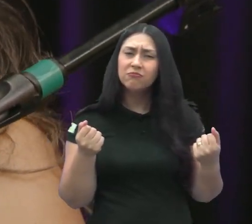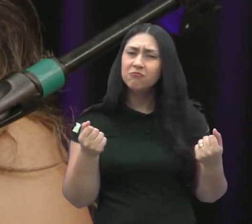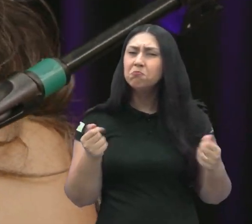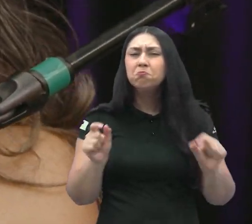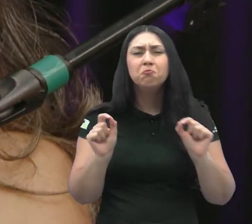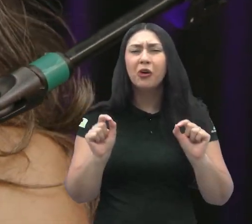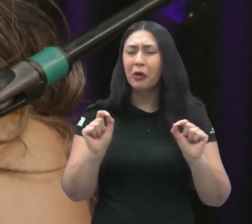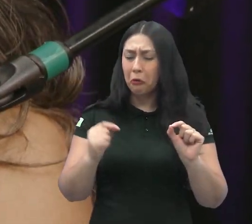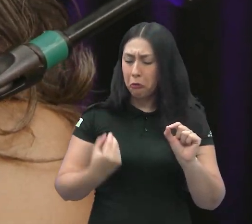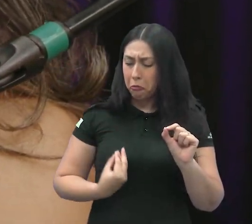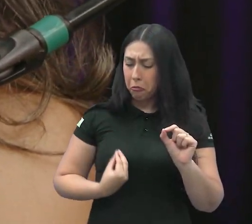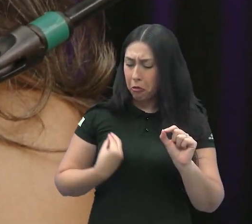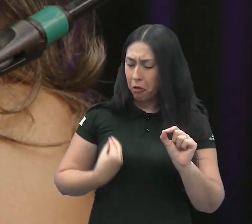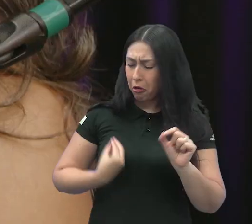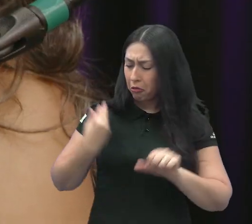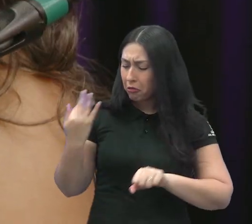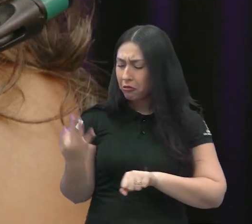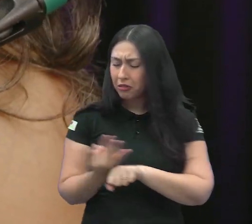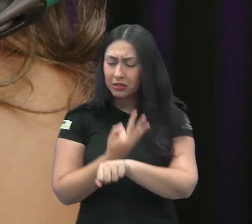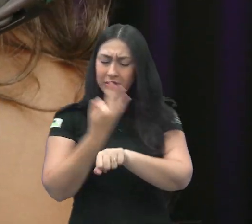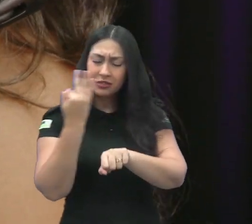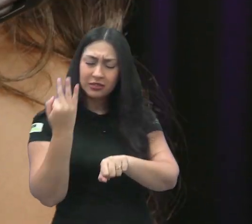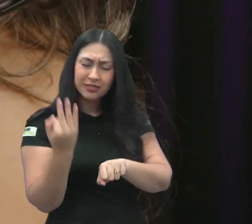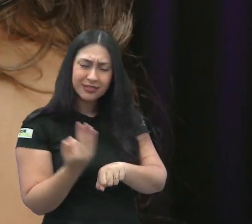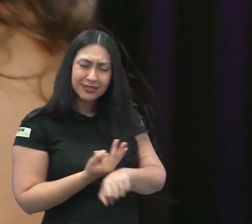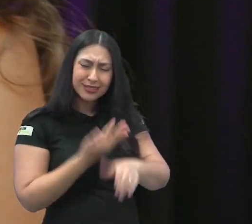do que é sobreviver,